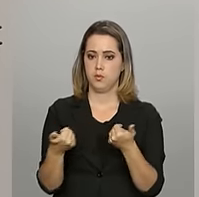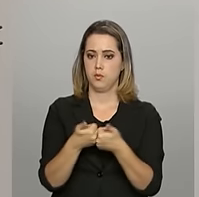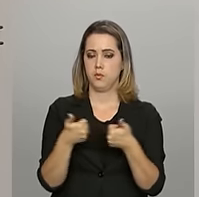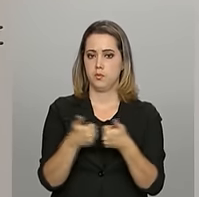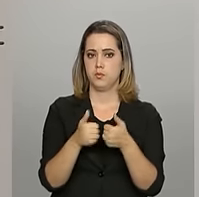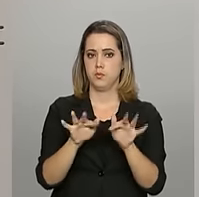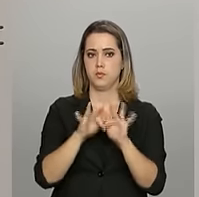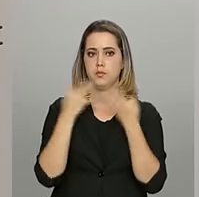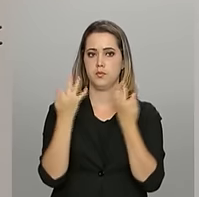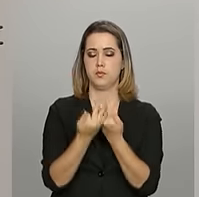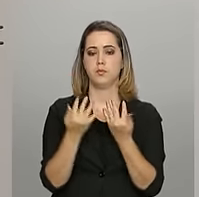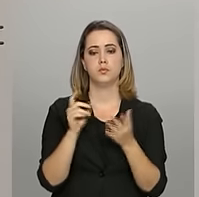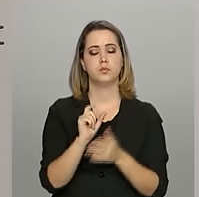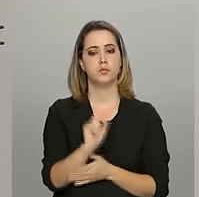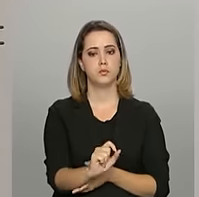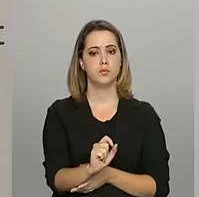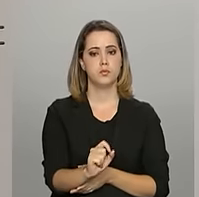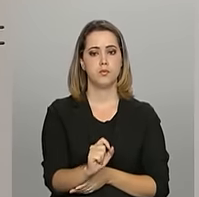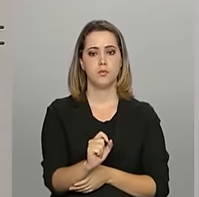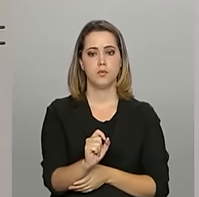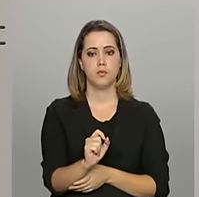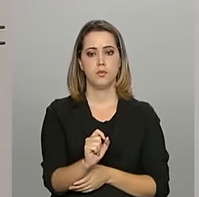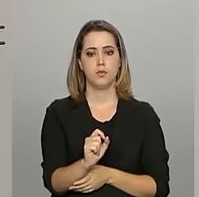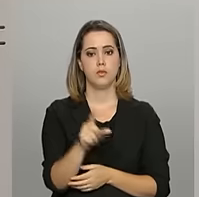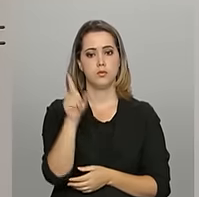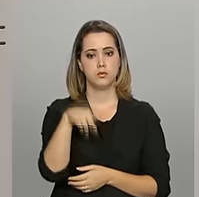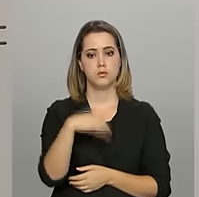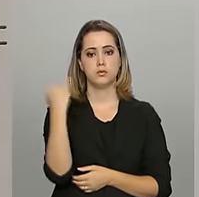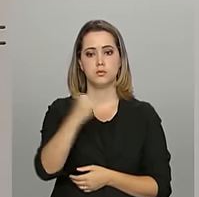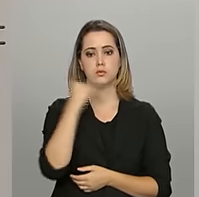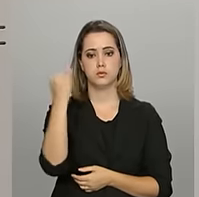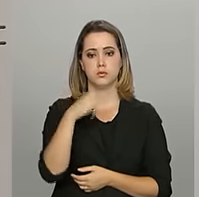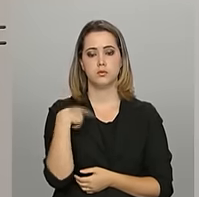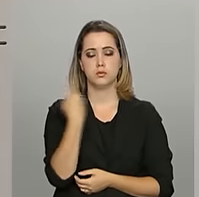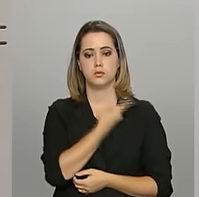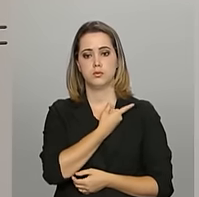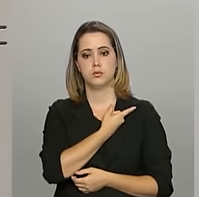da comunidade, né? Então, assim, é muito importante